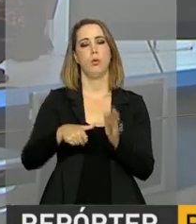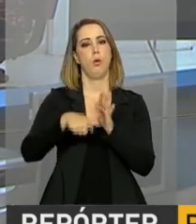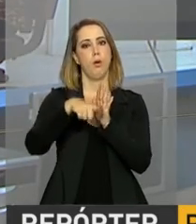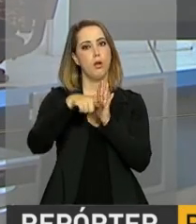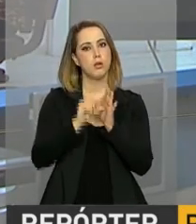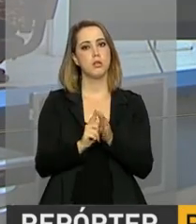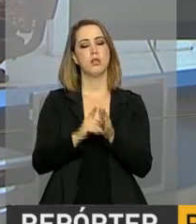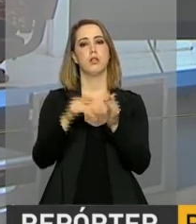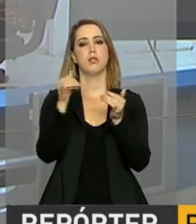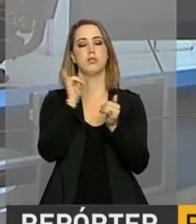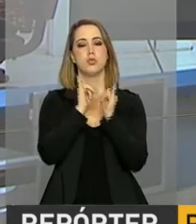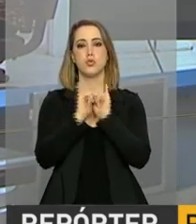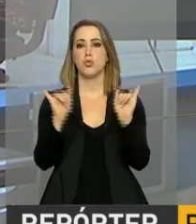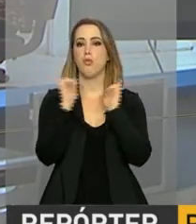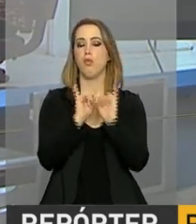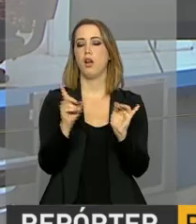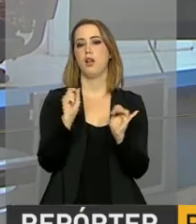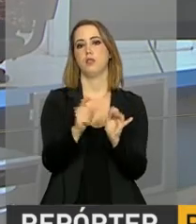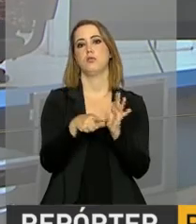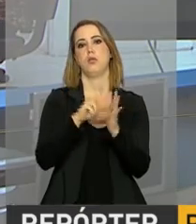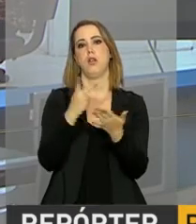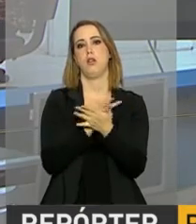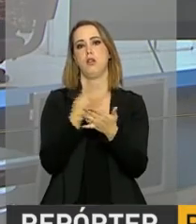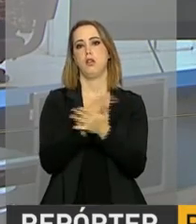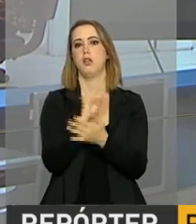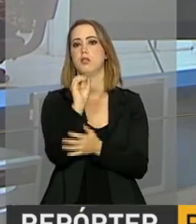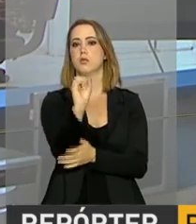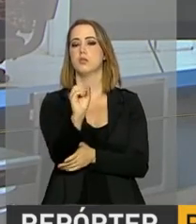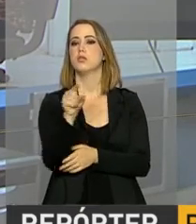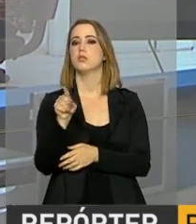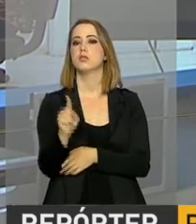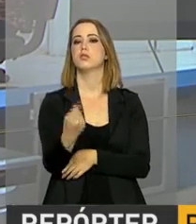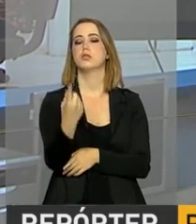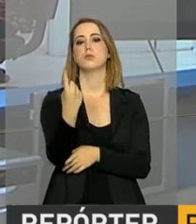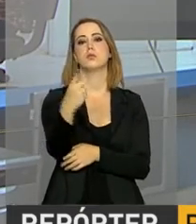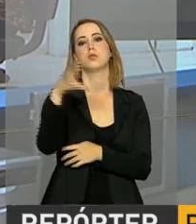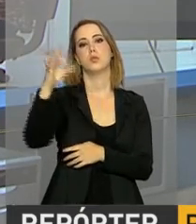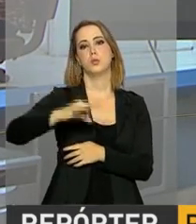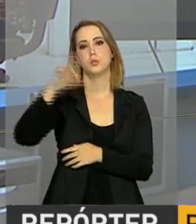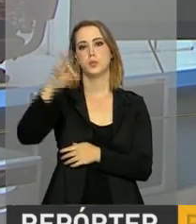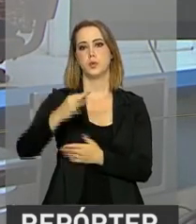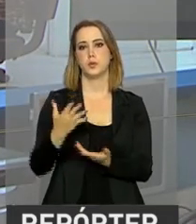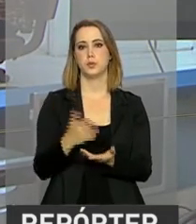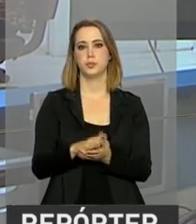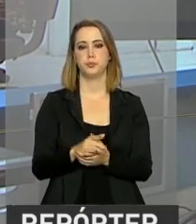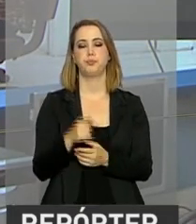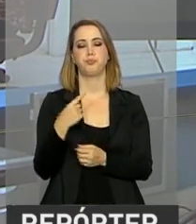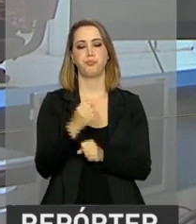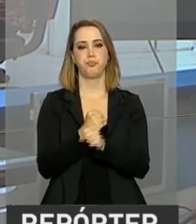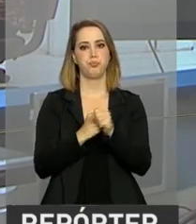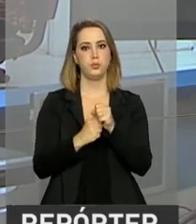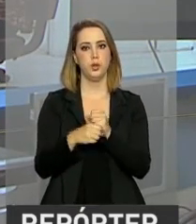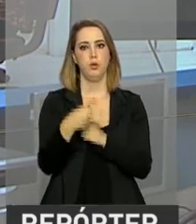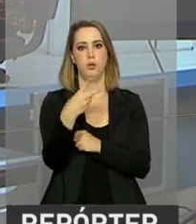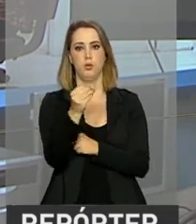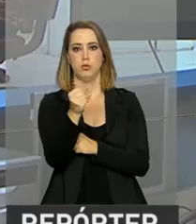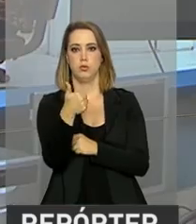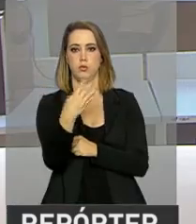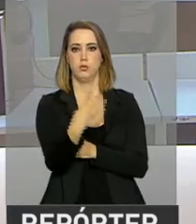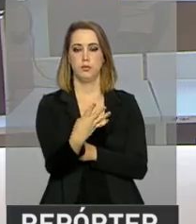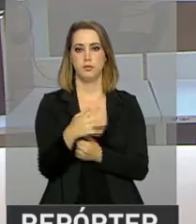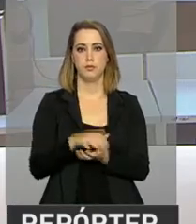reais antes da revisão a informação inicial é de que o pib havia crescido 0,1 por cento em 2014